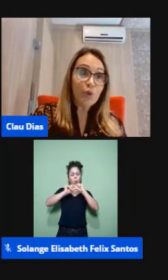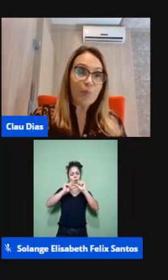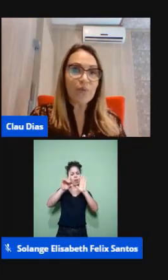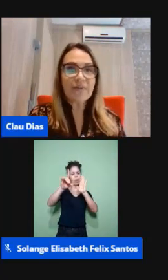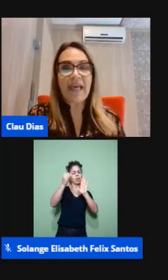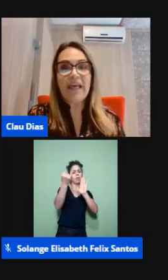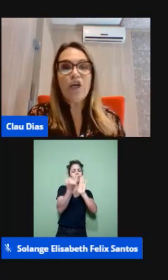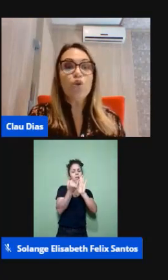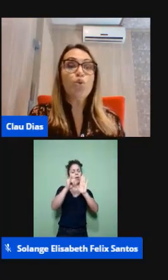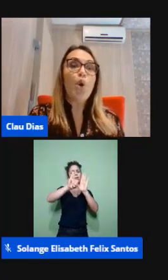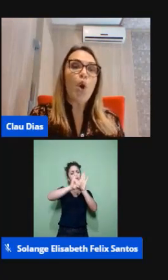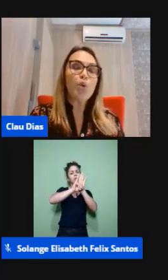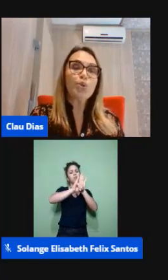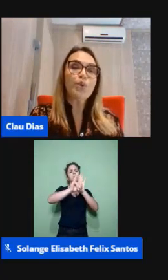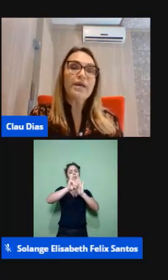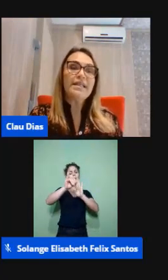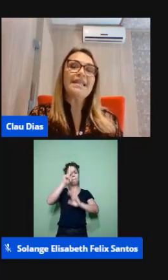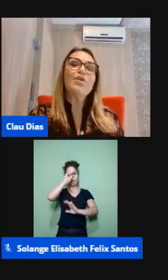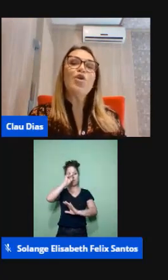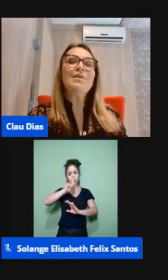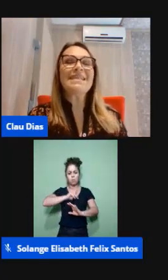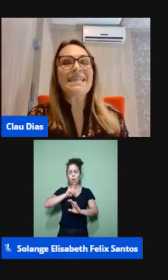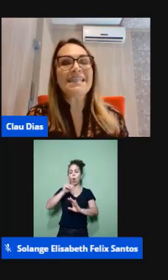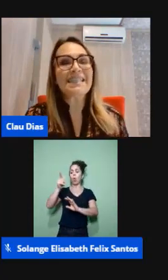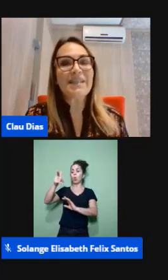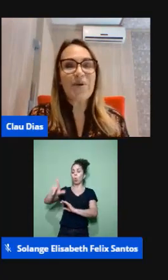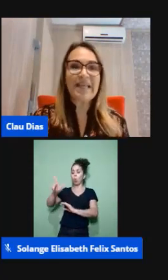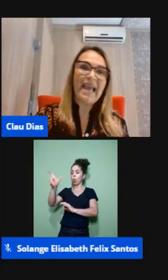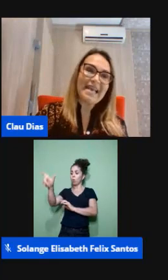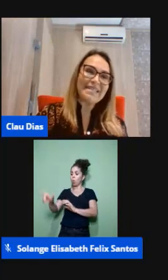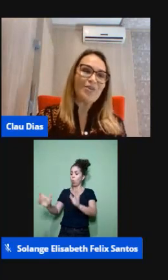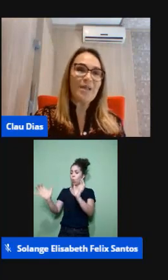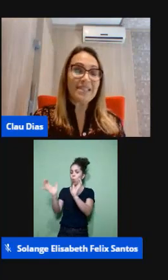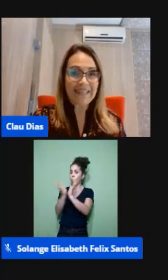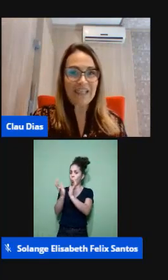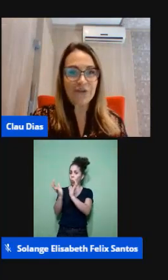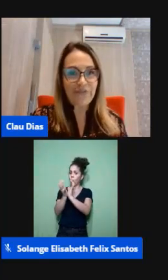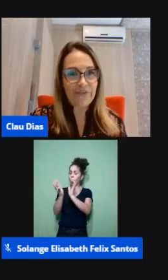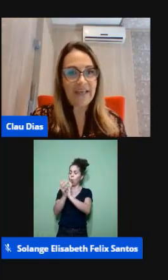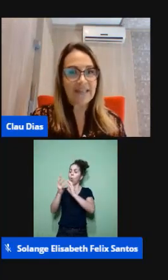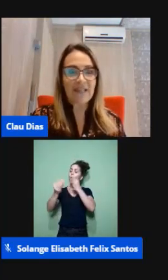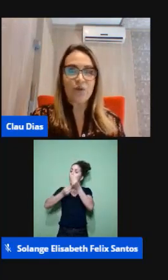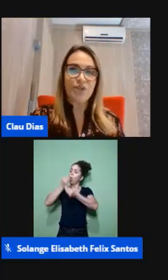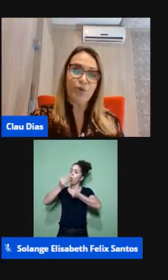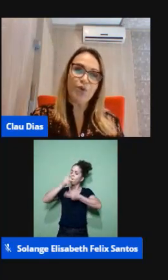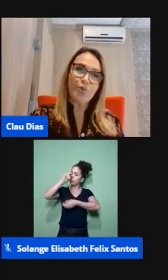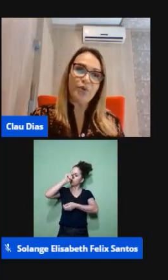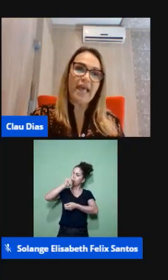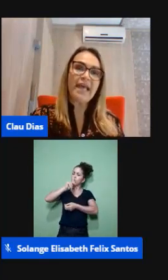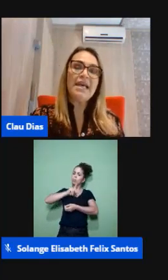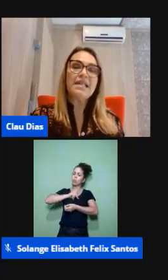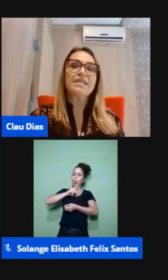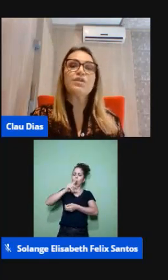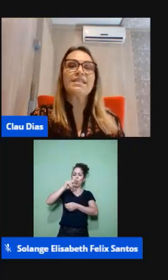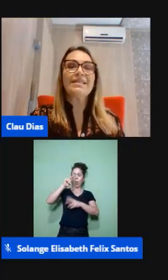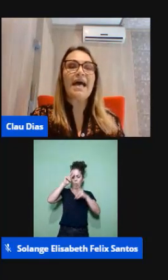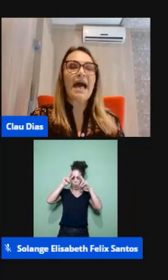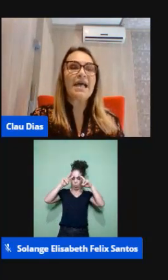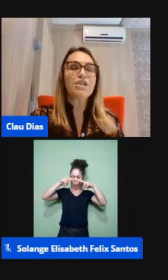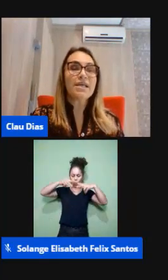seu grupo, né? Do outro, né? Então, como essa criança se conhece, como ela se identifica dentro do seu grupo, né?